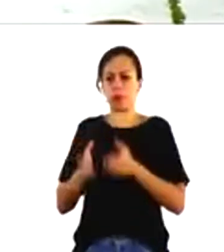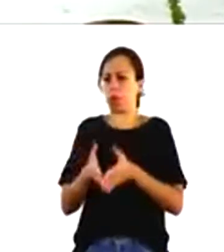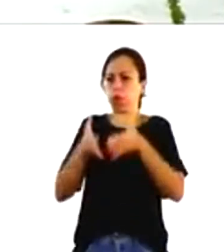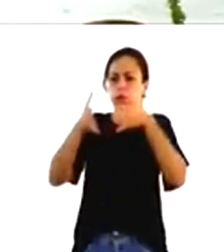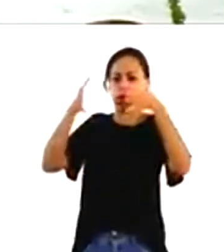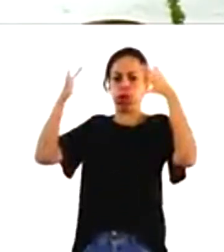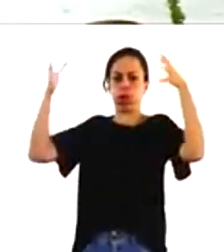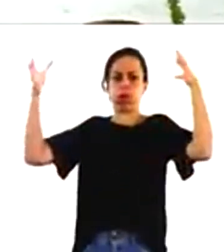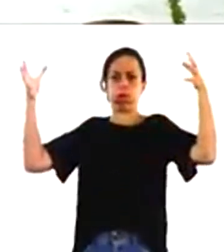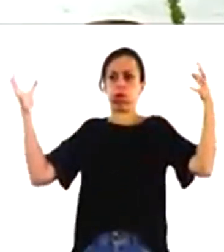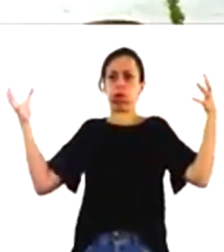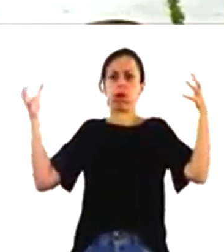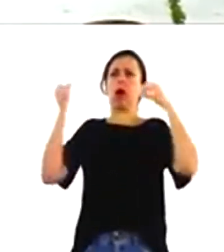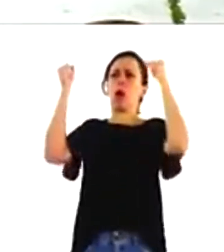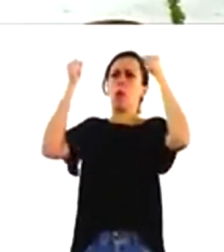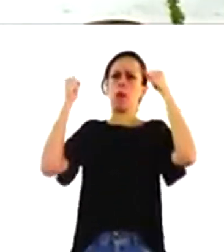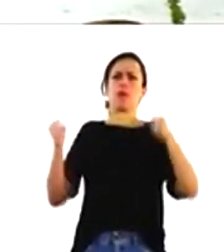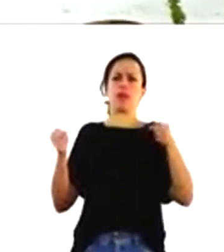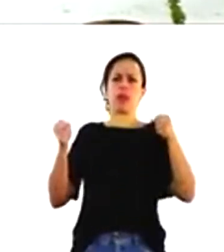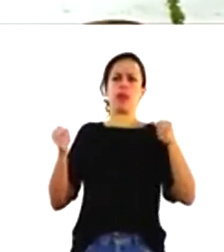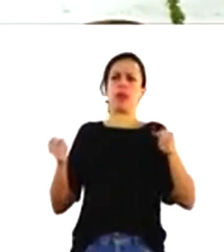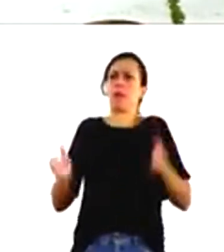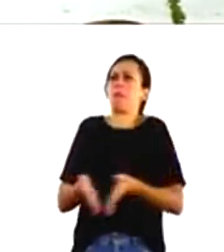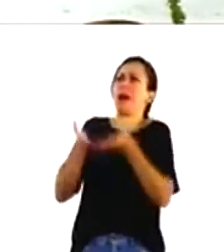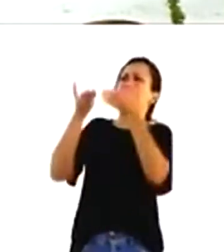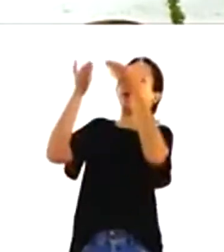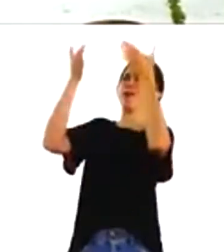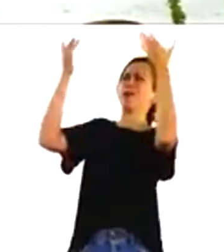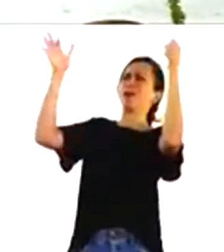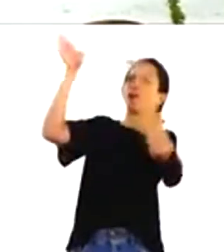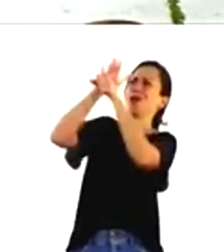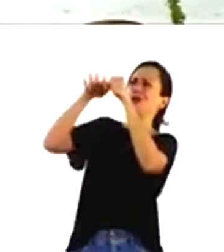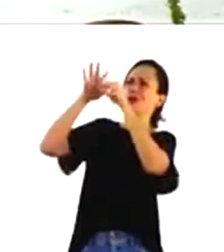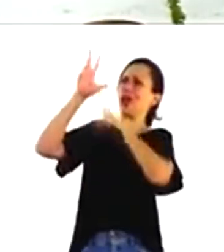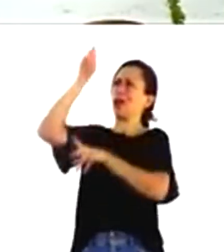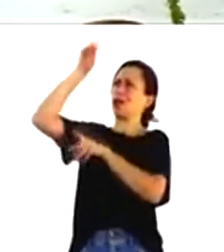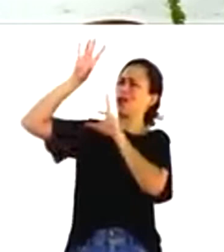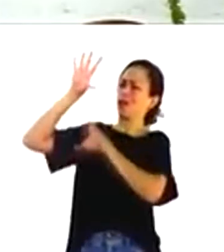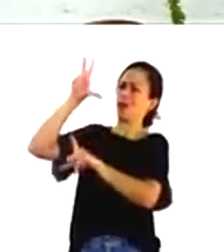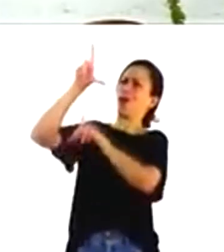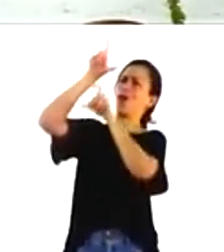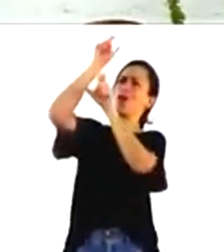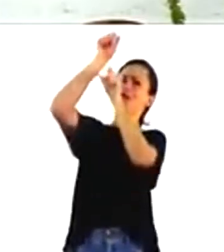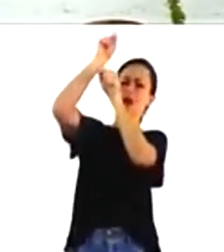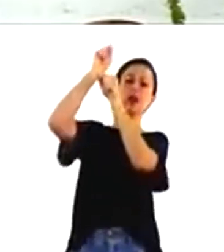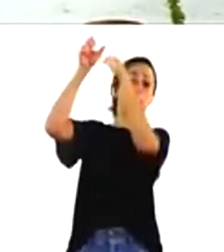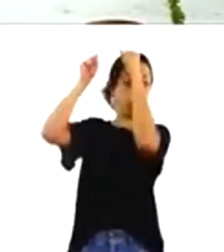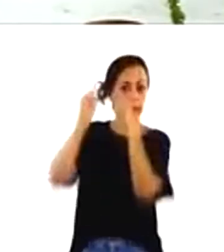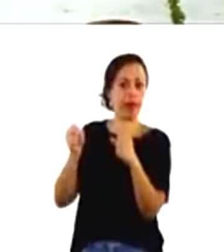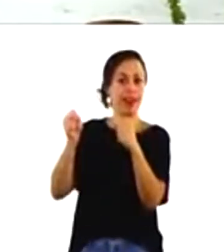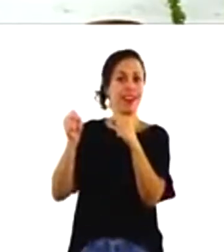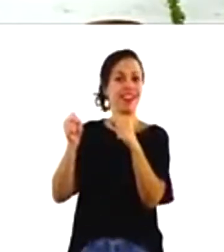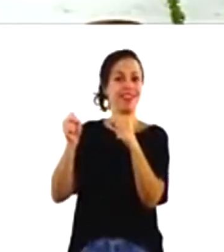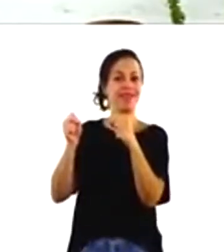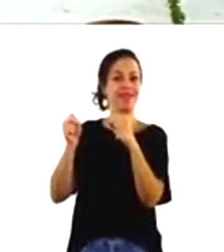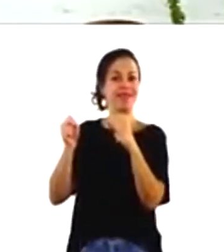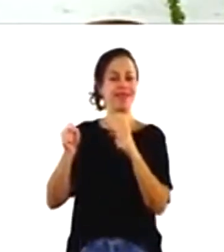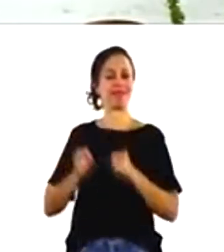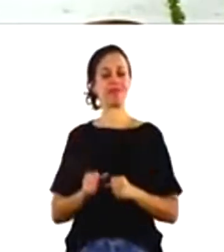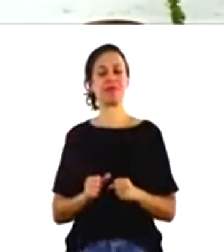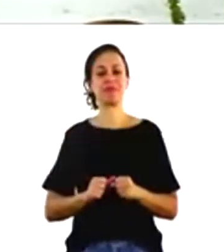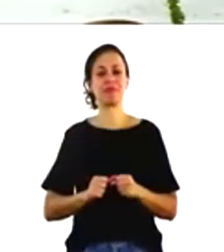grandeza, poder, eficácia, força e poder.